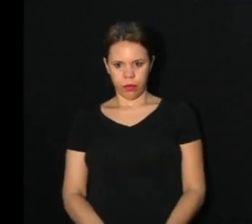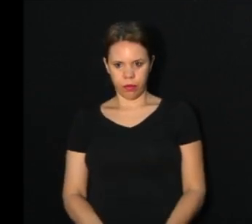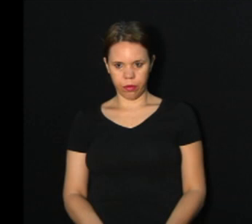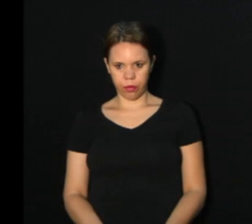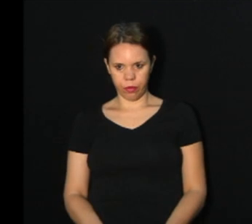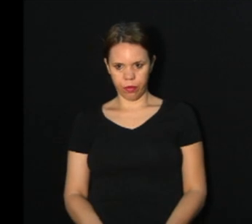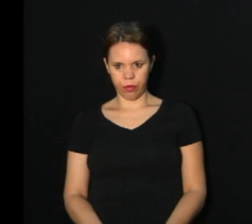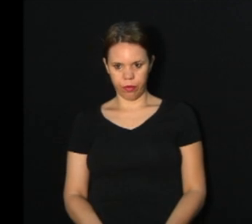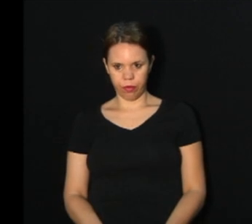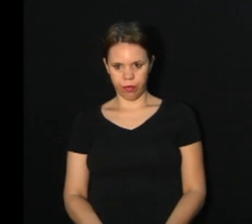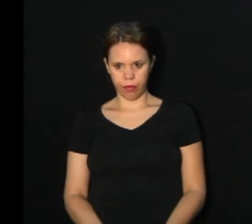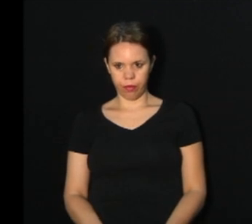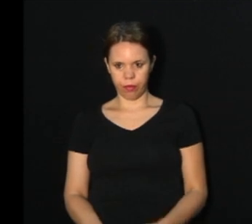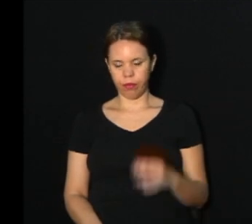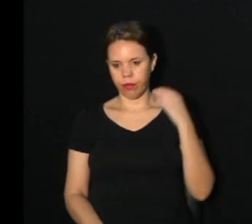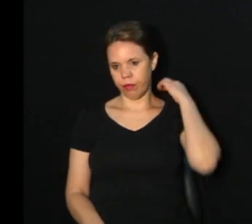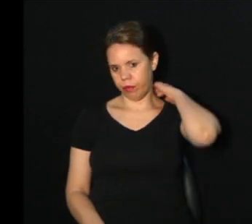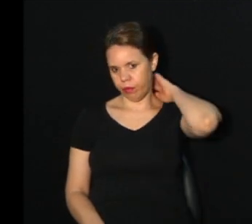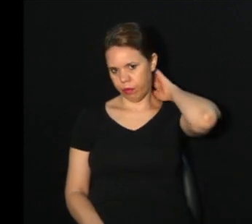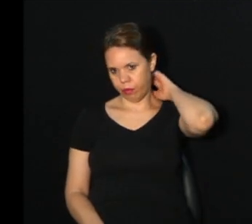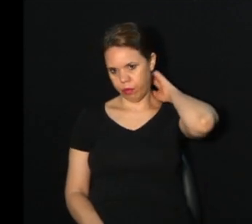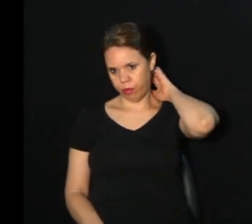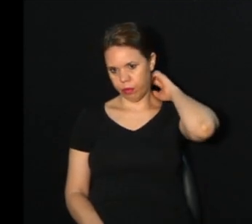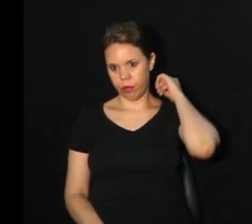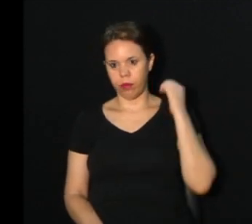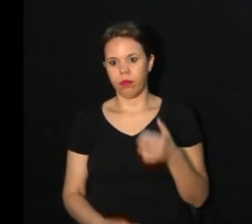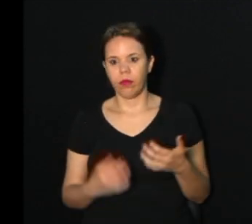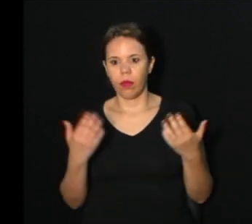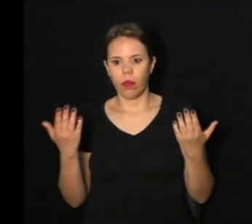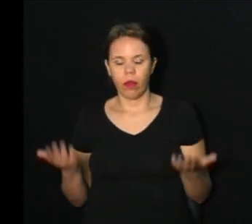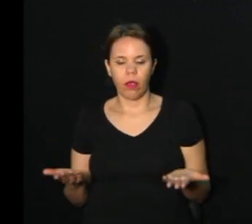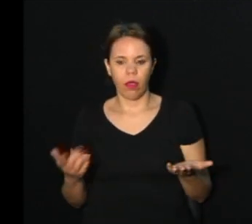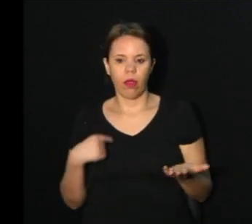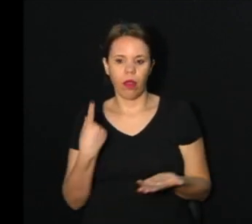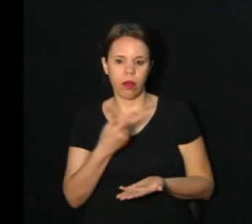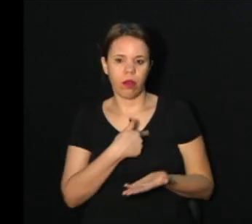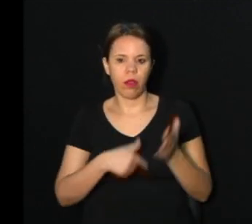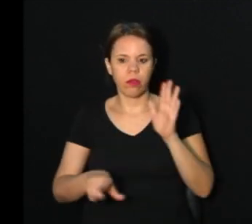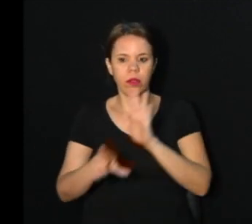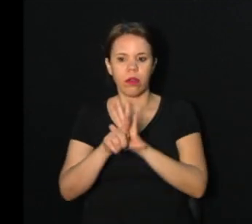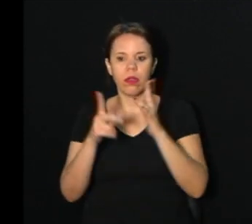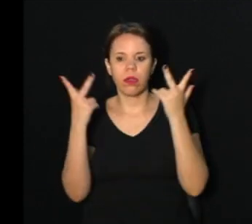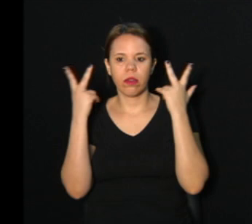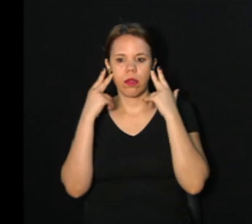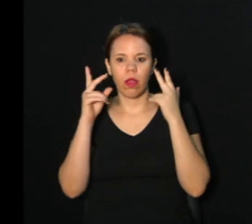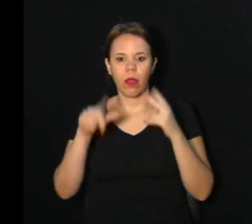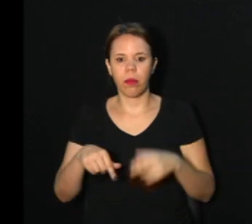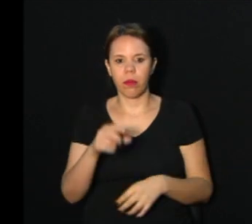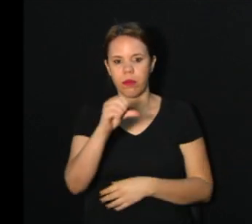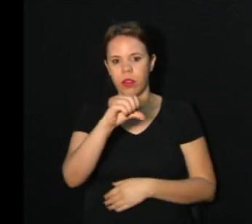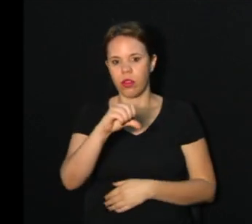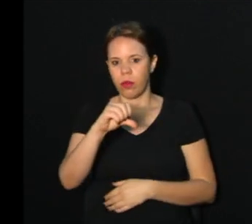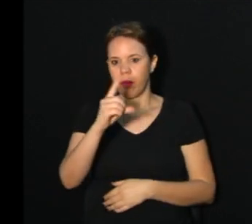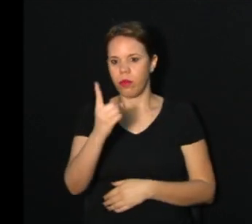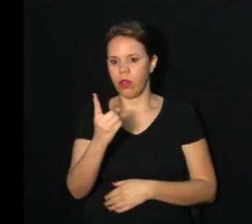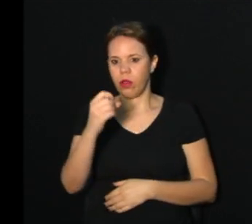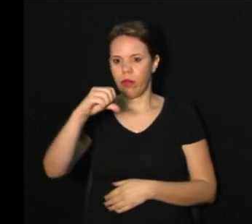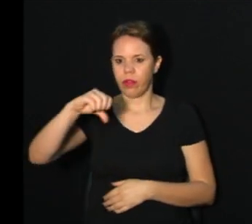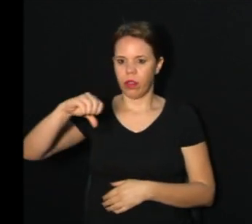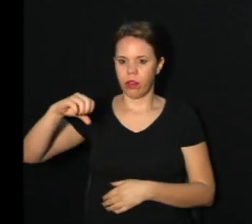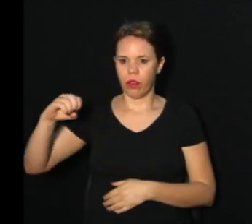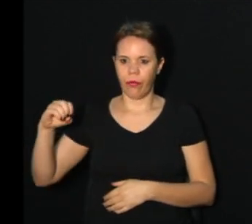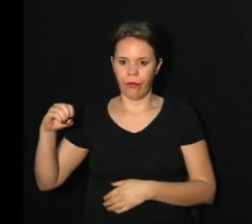Desculpa. Bem, então, a nossa lei orgânica é de 1990,